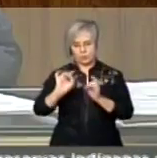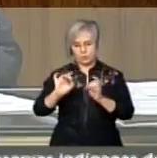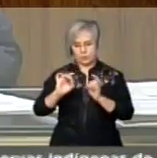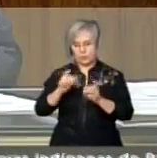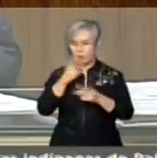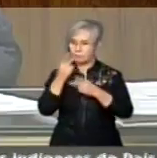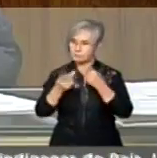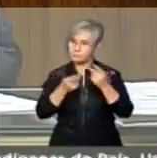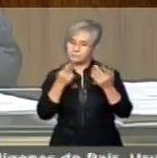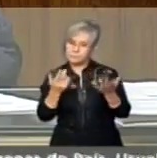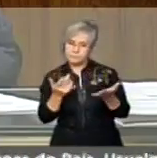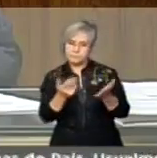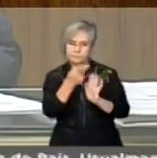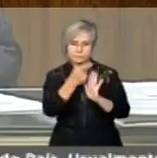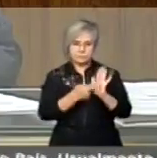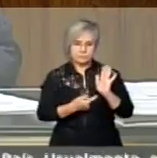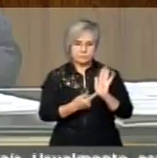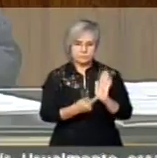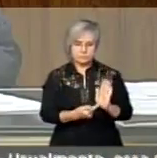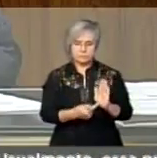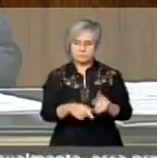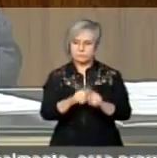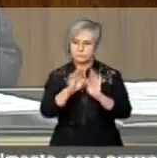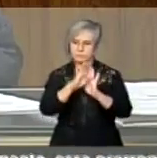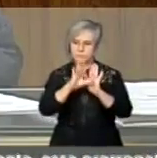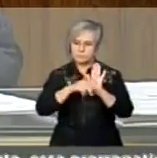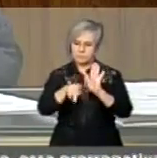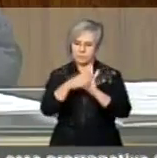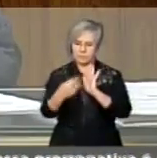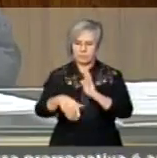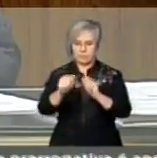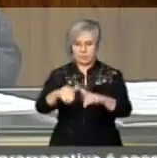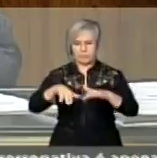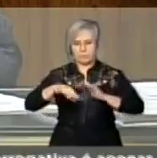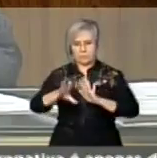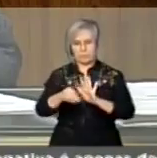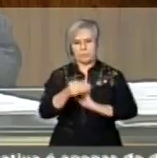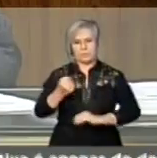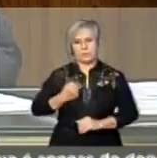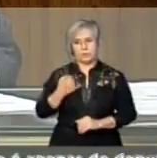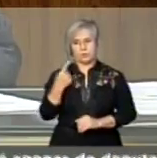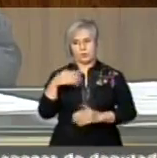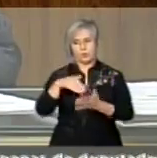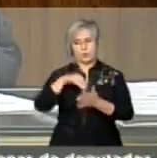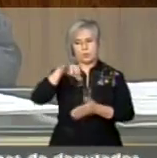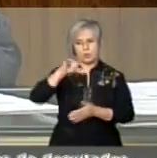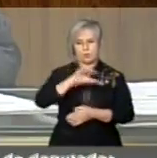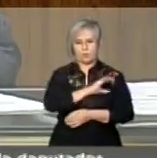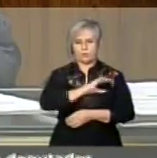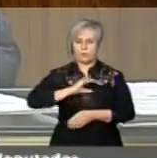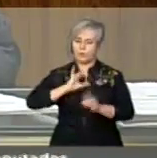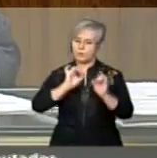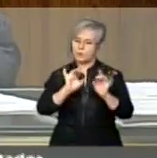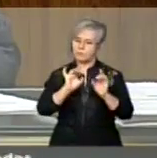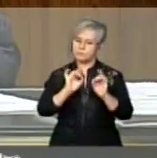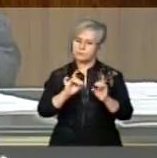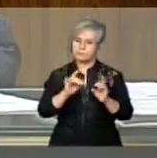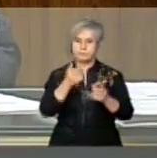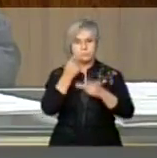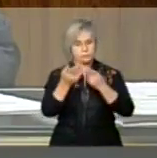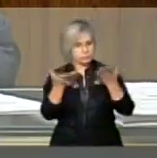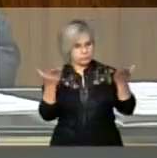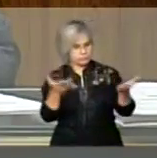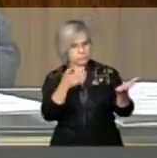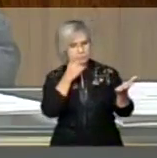para oferecer parecer ao projeto e as emendas de plenário de números 1 a 9 pela Comissão Especial, conceda a